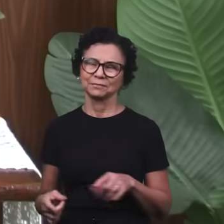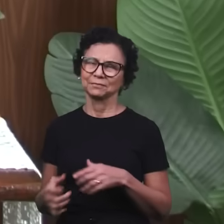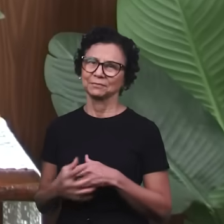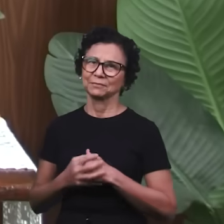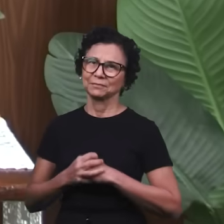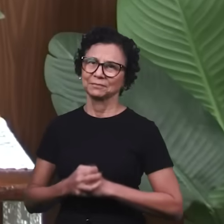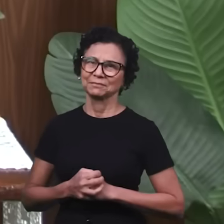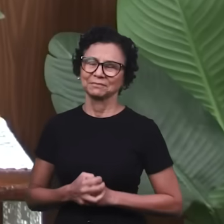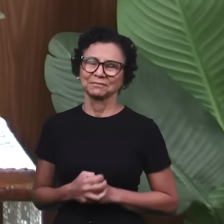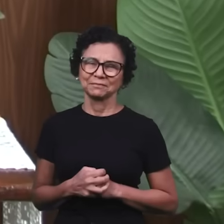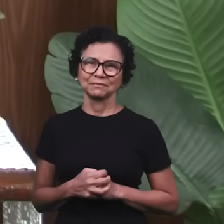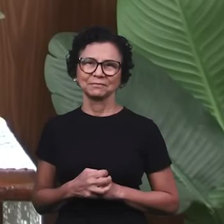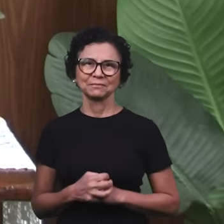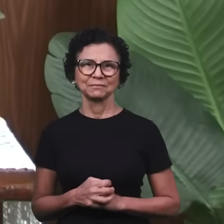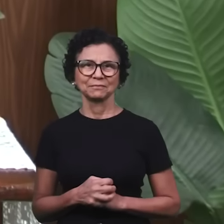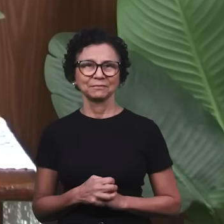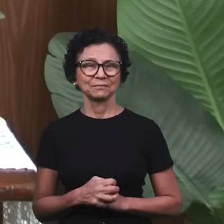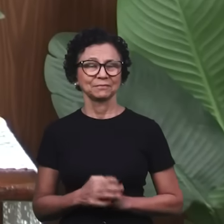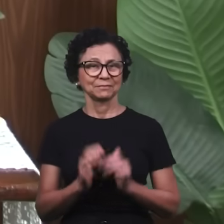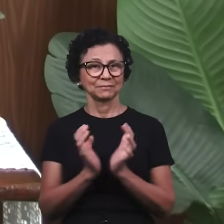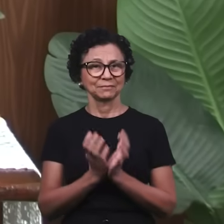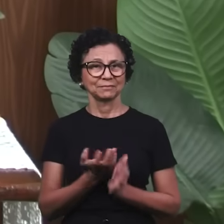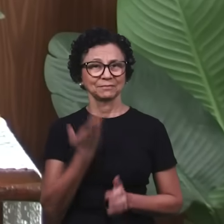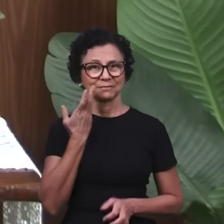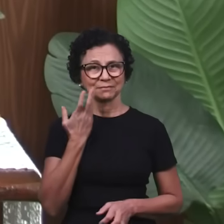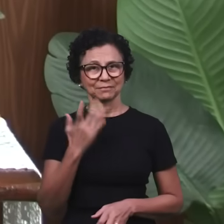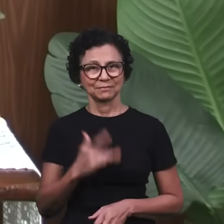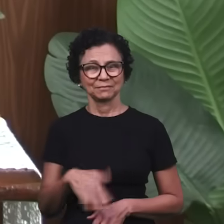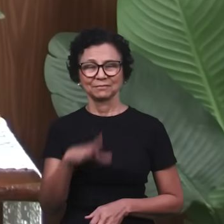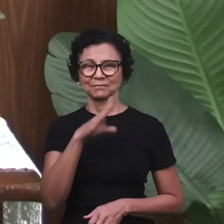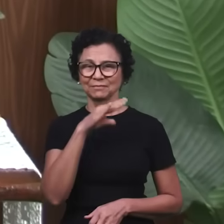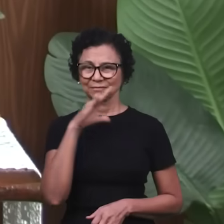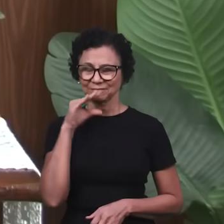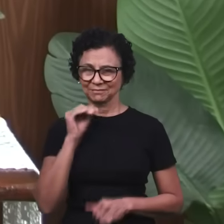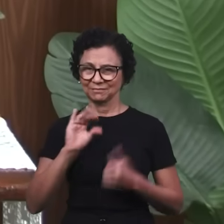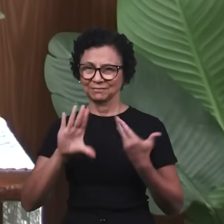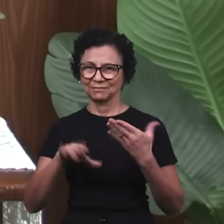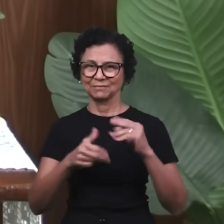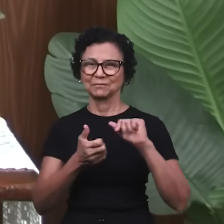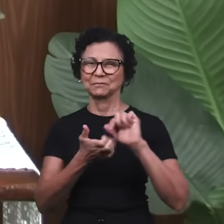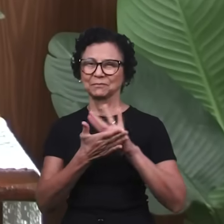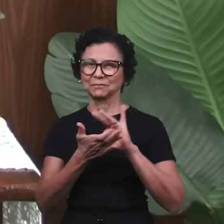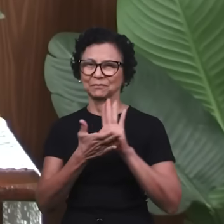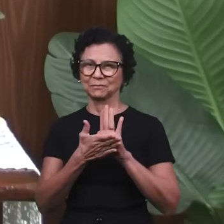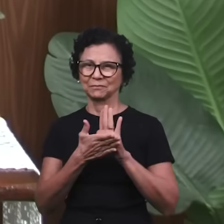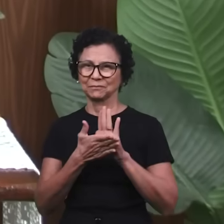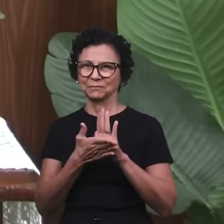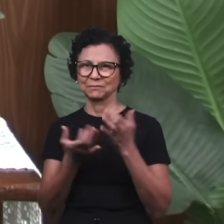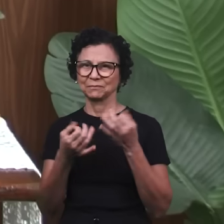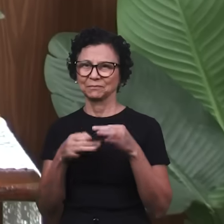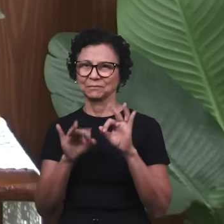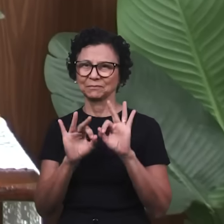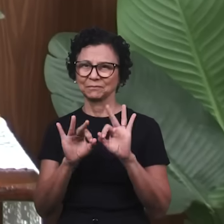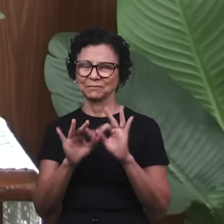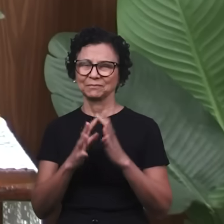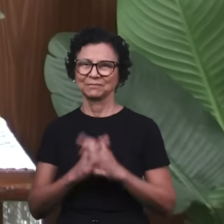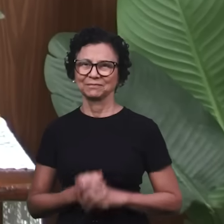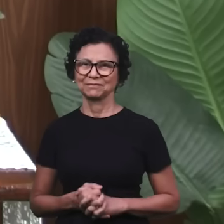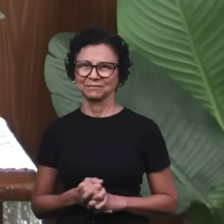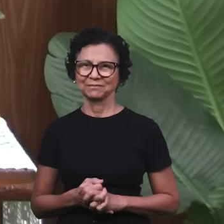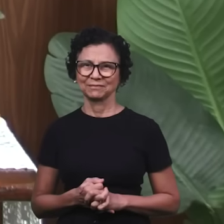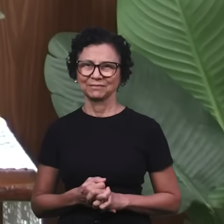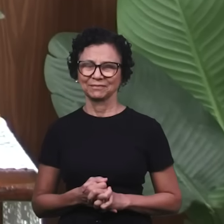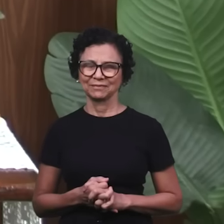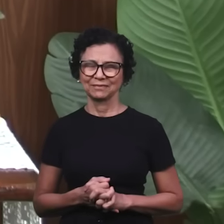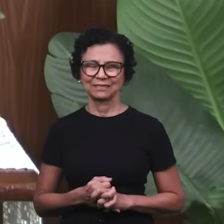Agora nós teremos a participação das crianças, porque da boca das crianças procede o perfeito louvor. Vamos ouvir a